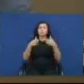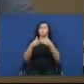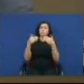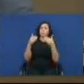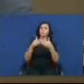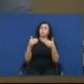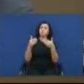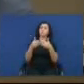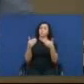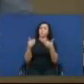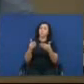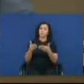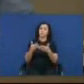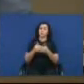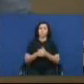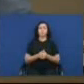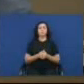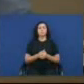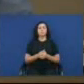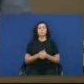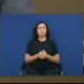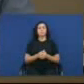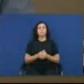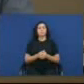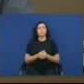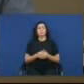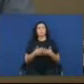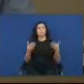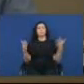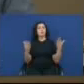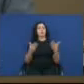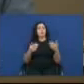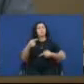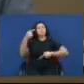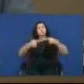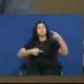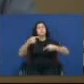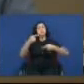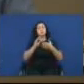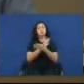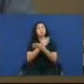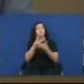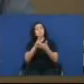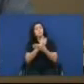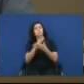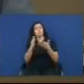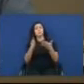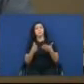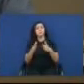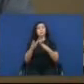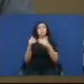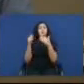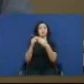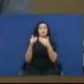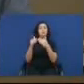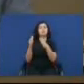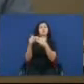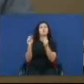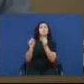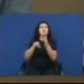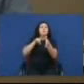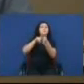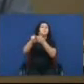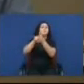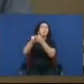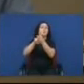documentos chamados requerimentos. Neste momento, nós estamos debatendo alguns requerimentos. O que é um requerimento? É uma